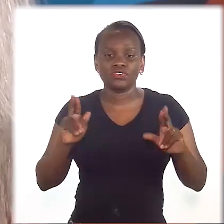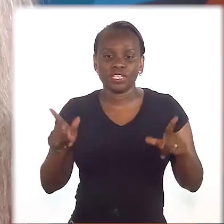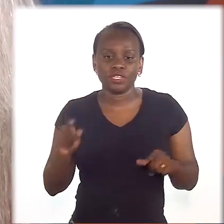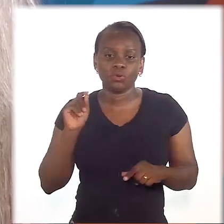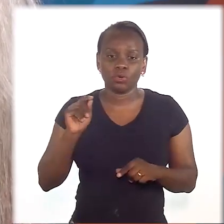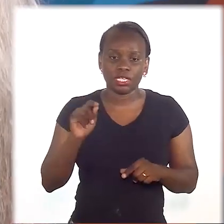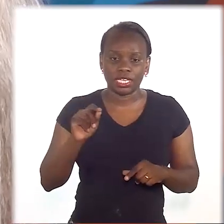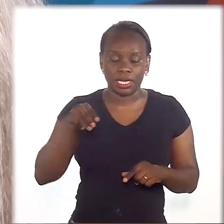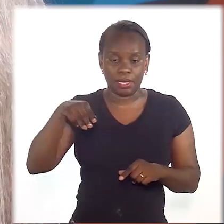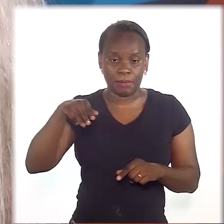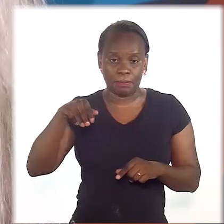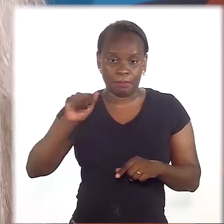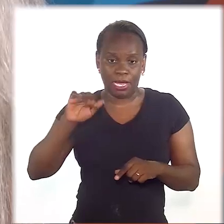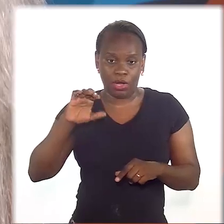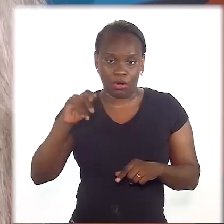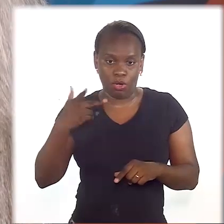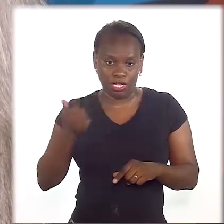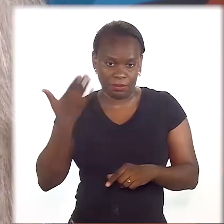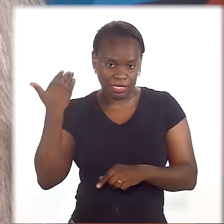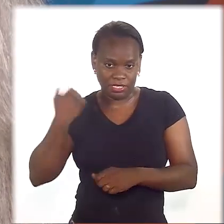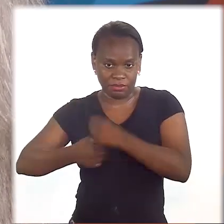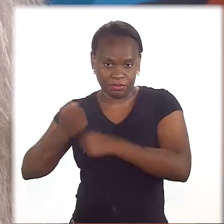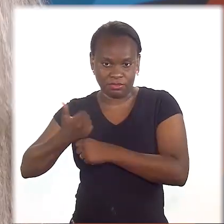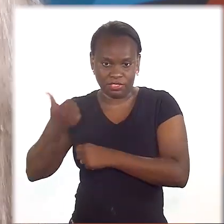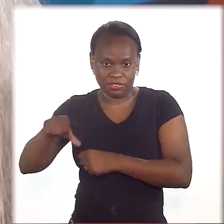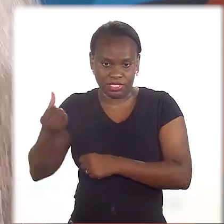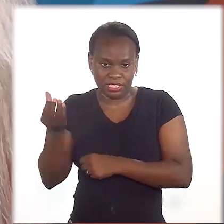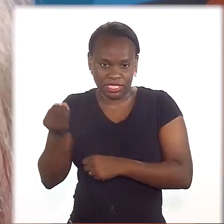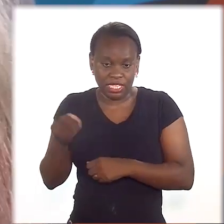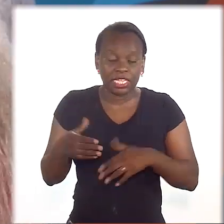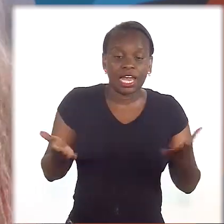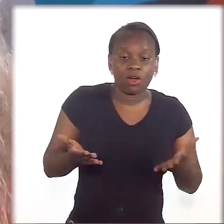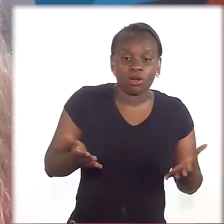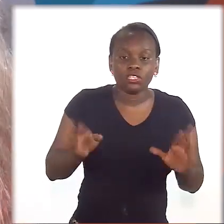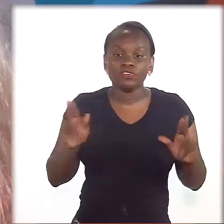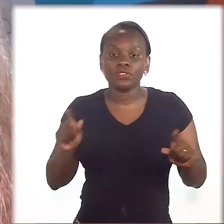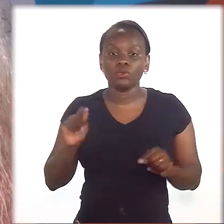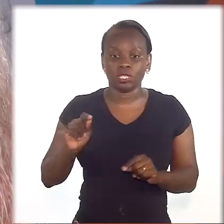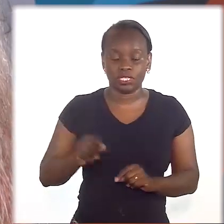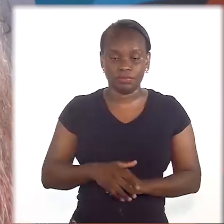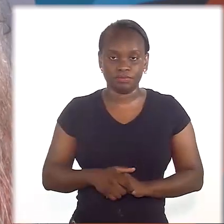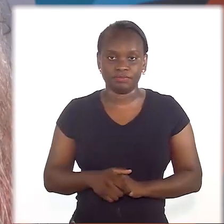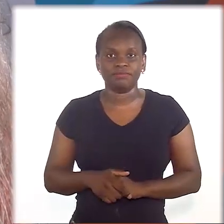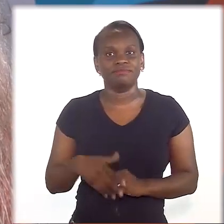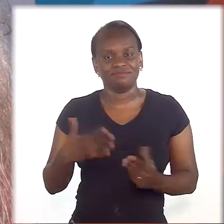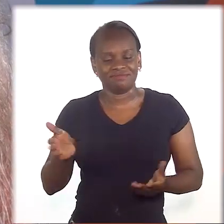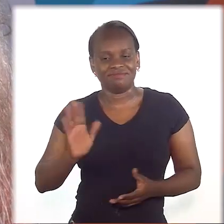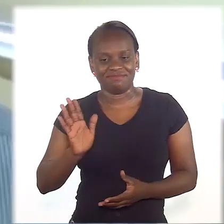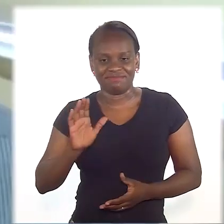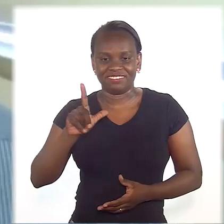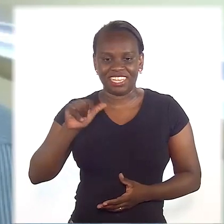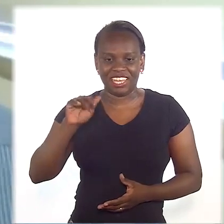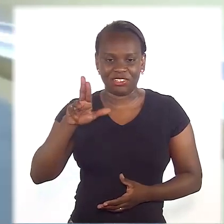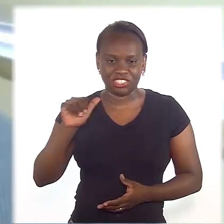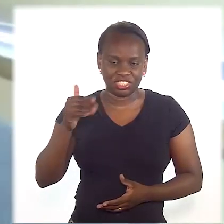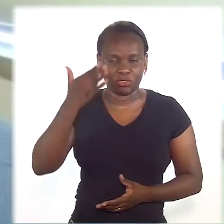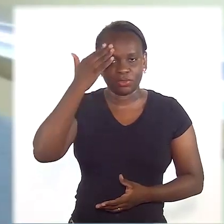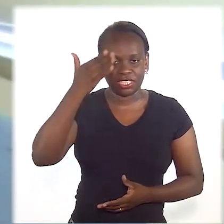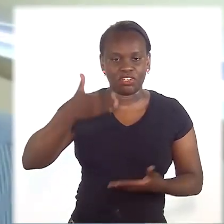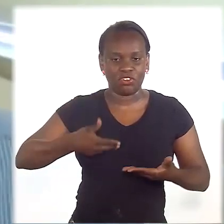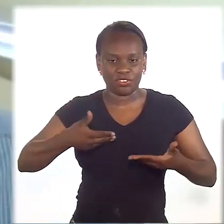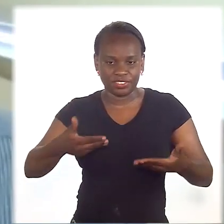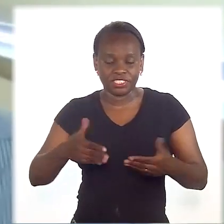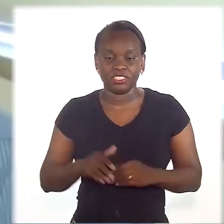a diferença do que era a maconha nos anos 60 e como ela está agora. Olá, Cláudia, obrigado